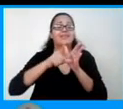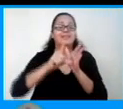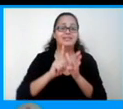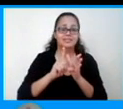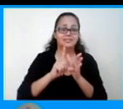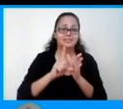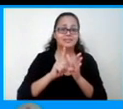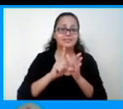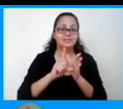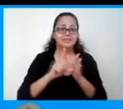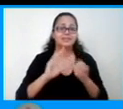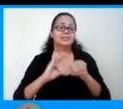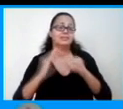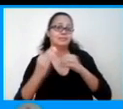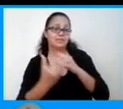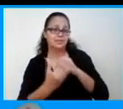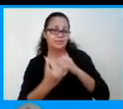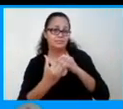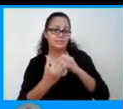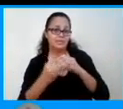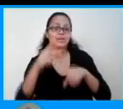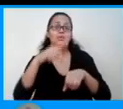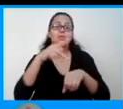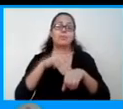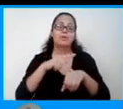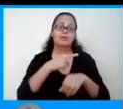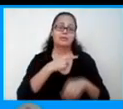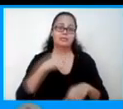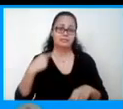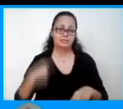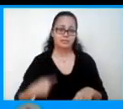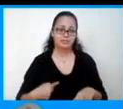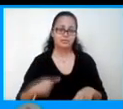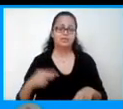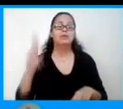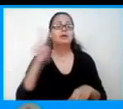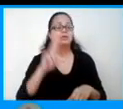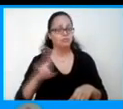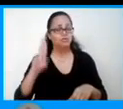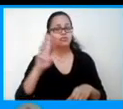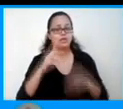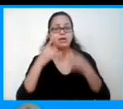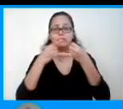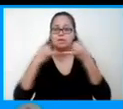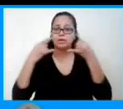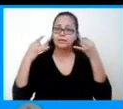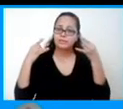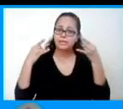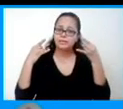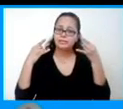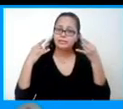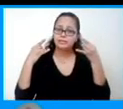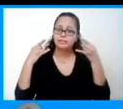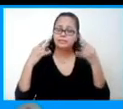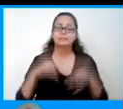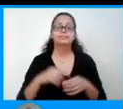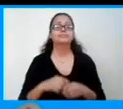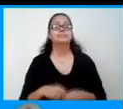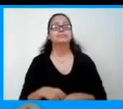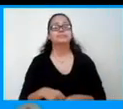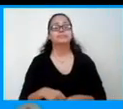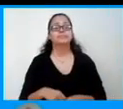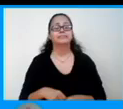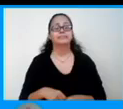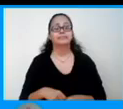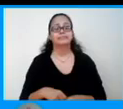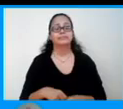de pandemia, em razão principalmente dessa poluição nos centros urbanos, principalmente as cidades maiores, né, as cidades mais industrializadas.